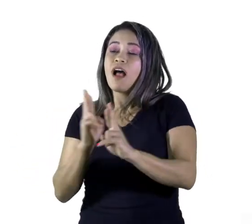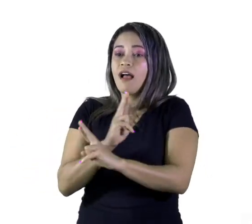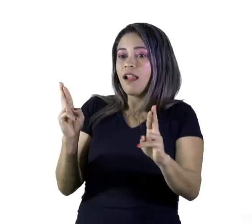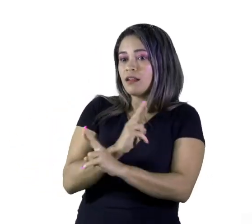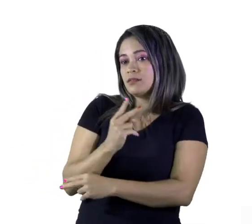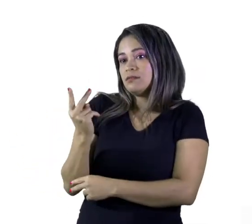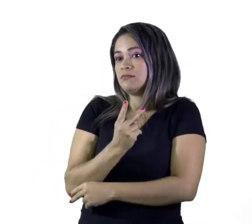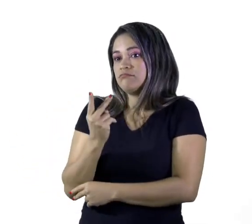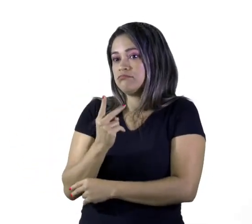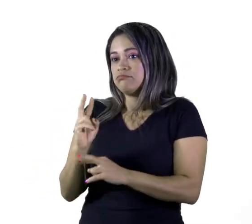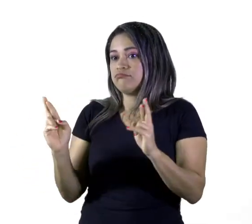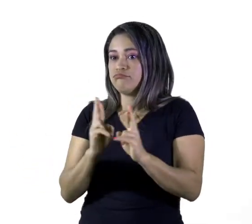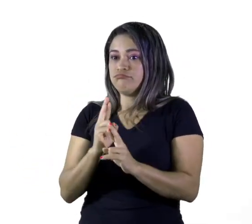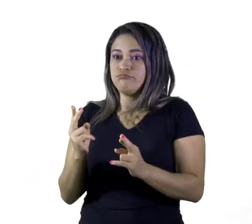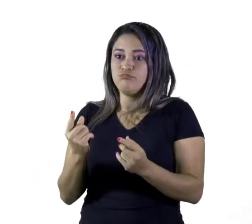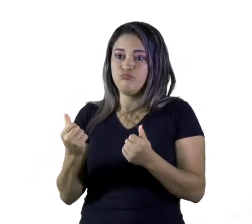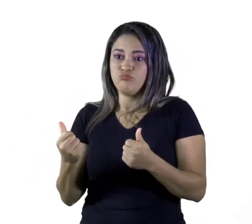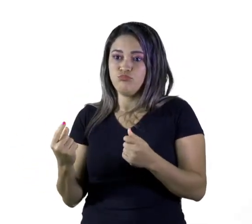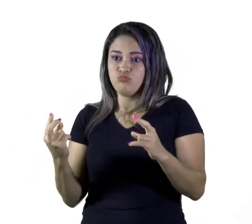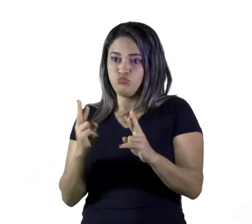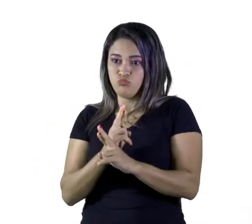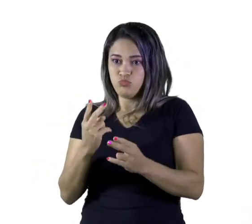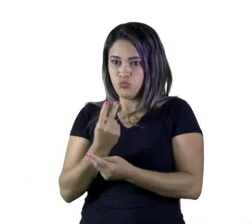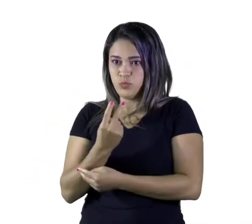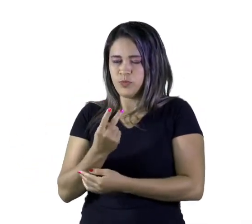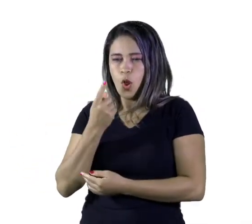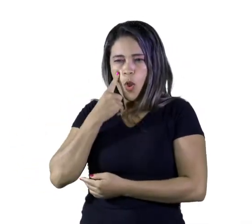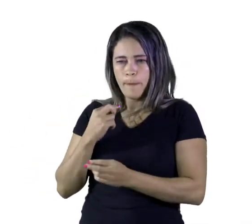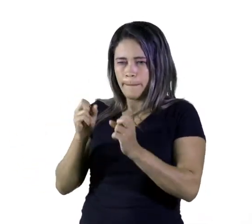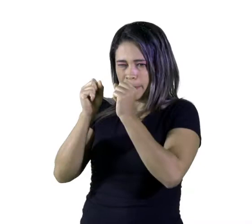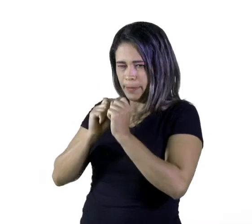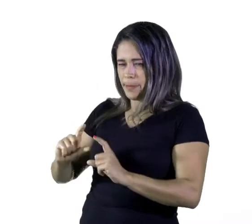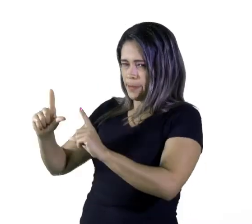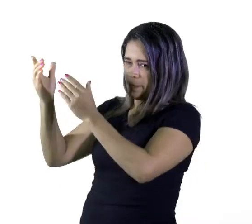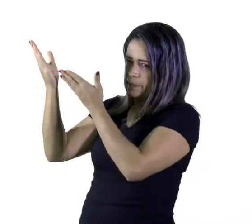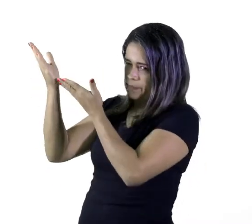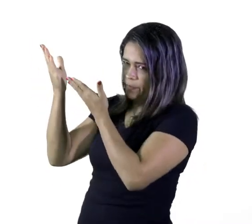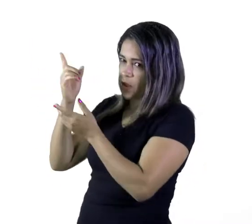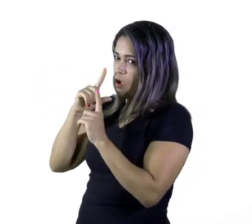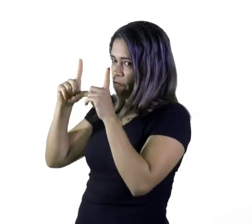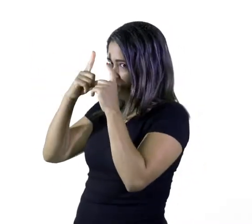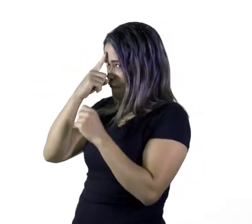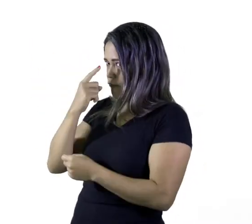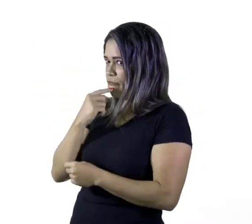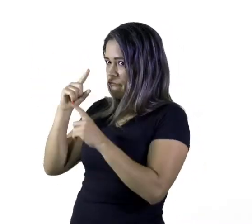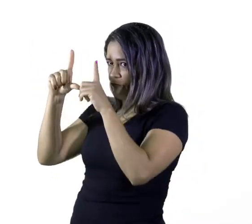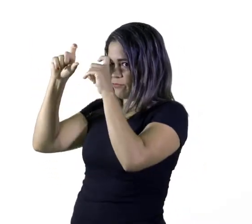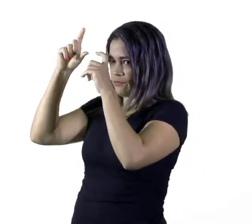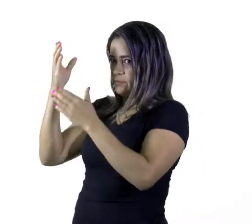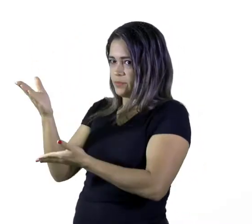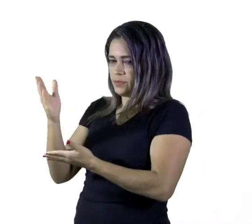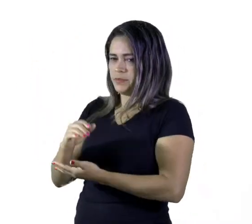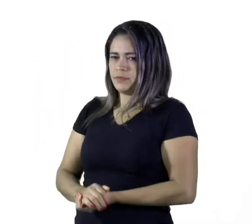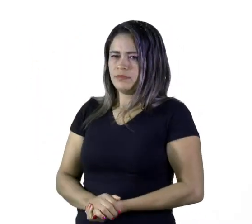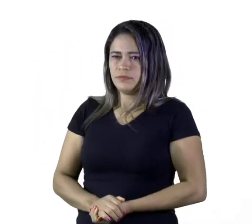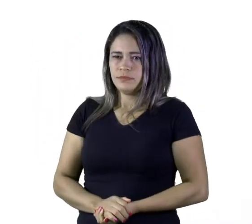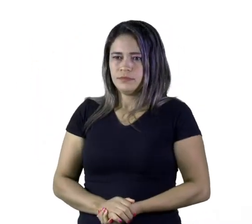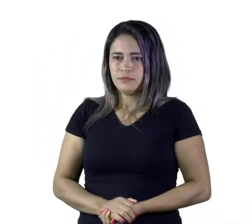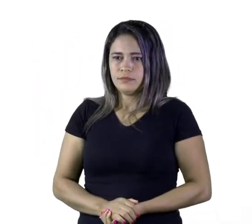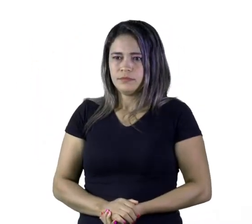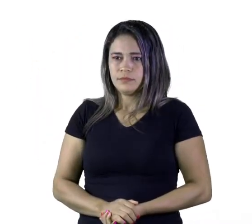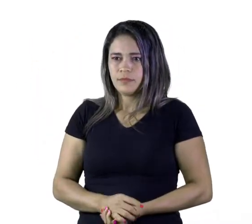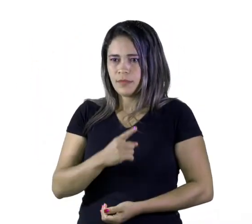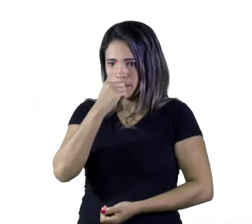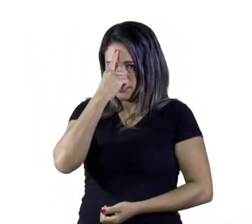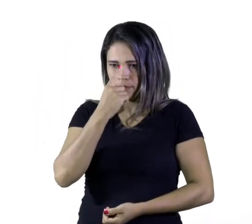relação de um com o outro. Olha bem esse slide aí, ó. Olha essa foto. Está vendo? A imagem mostra